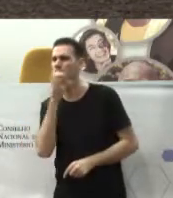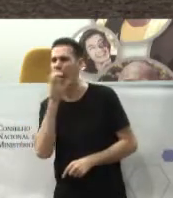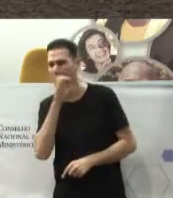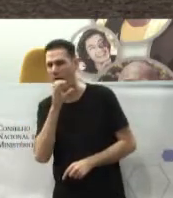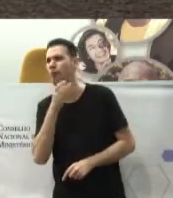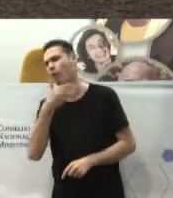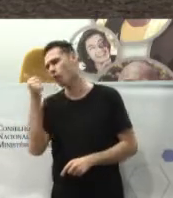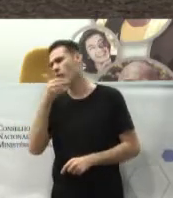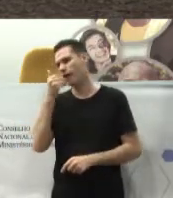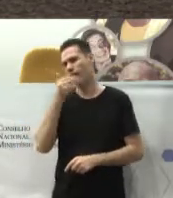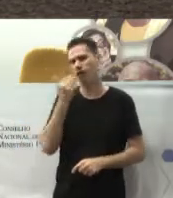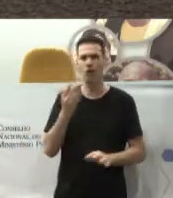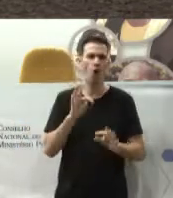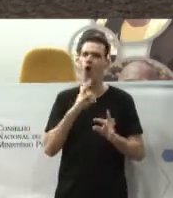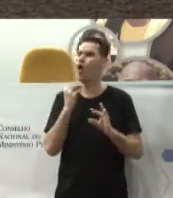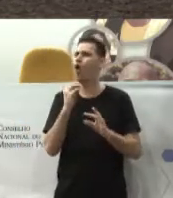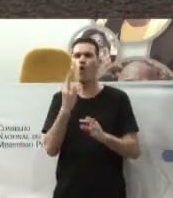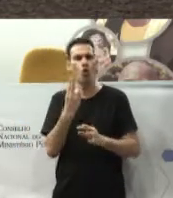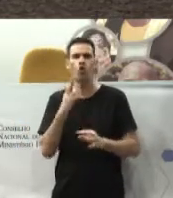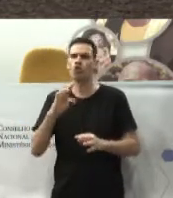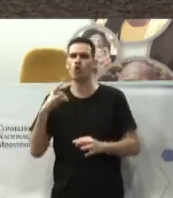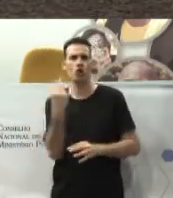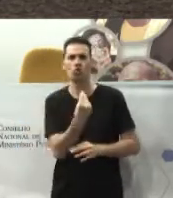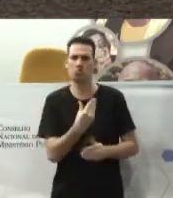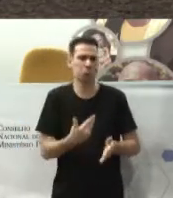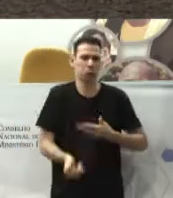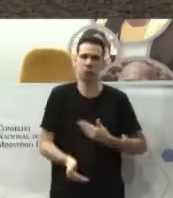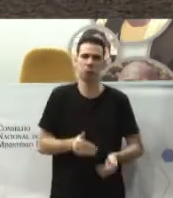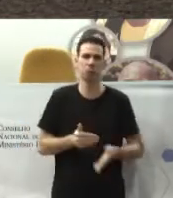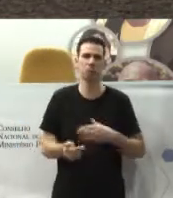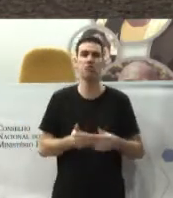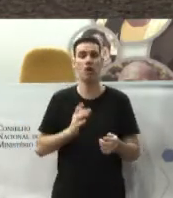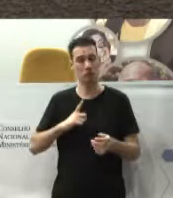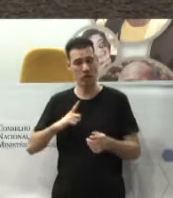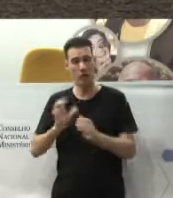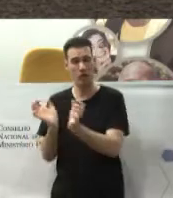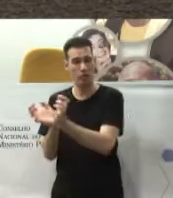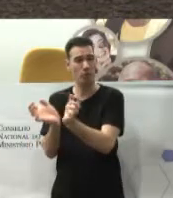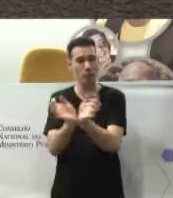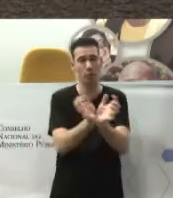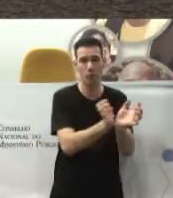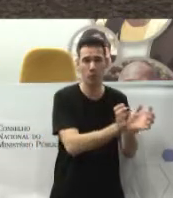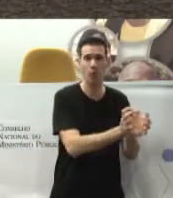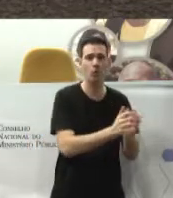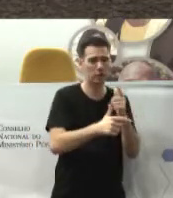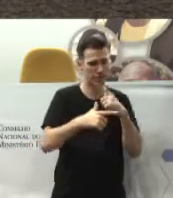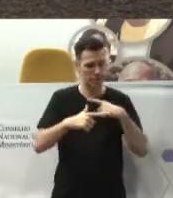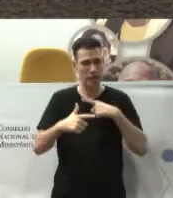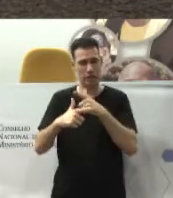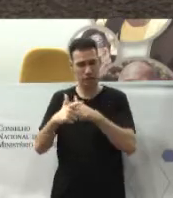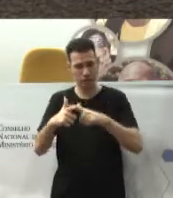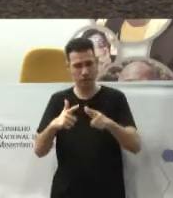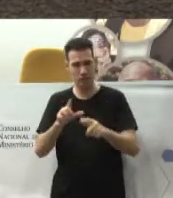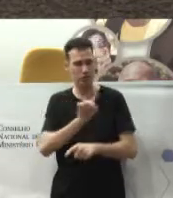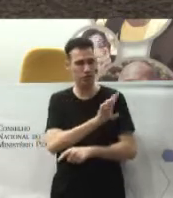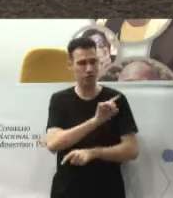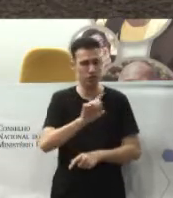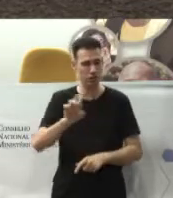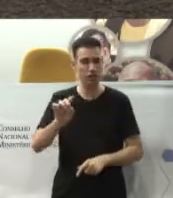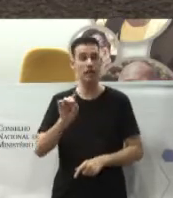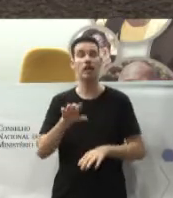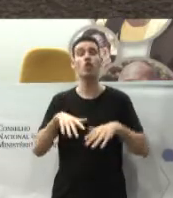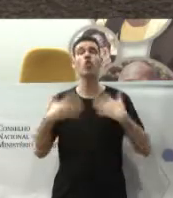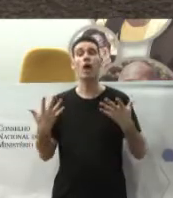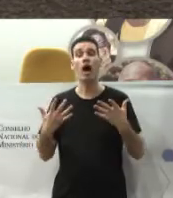todo mundo, porque afinal de contas, né? Quanto mais melhor. Então tem grupos, existe sim uma divisão em relação a qual ente